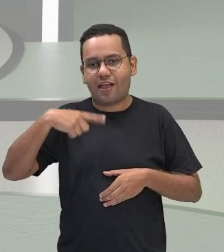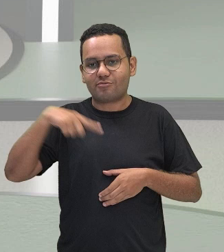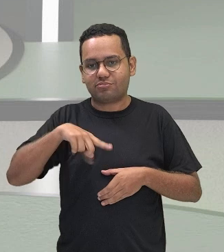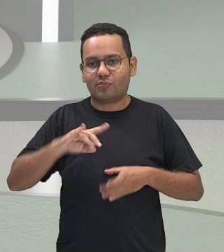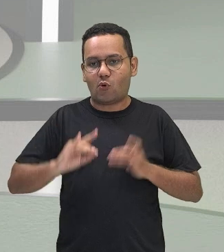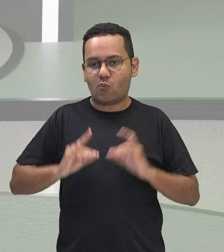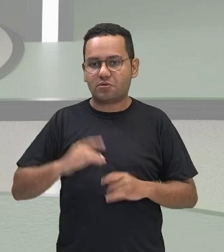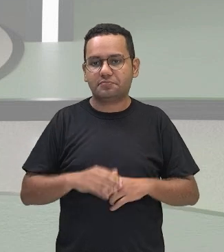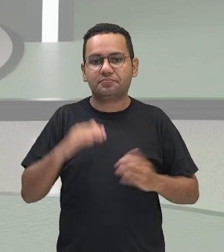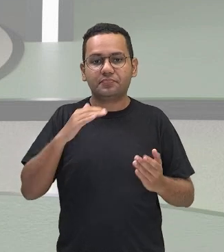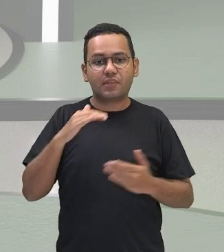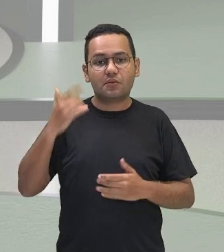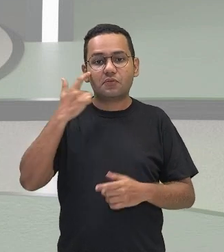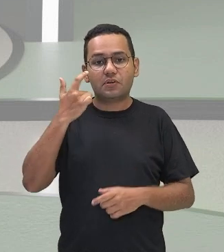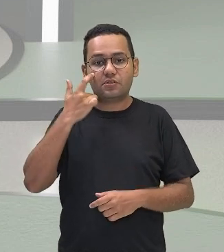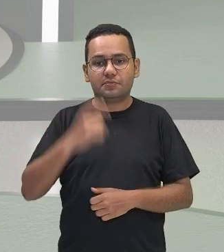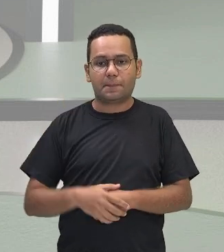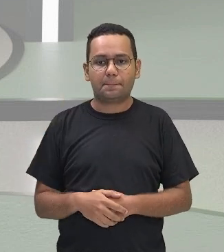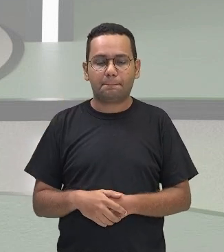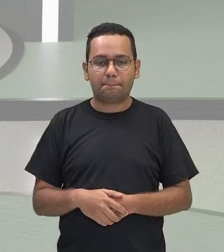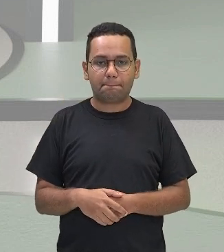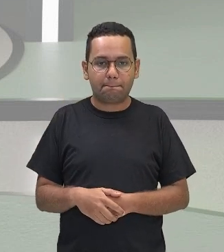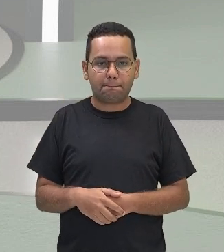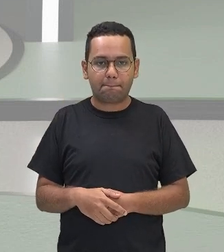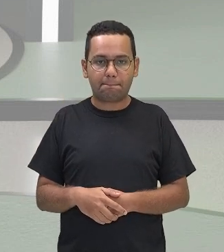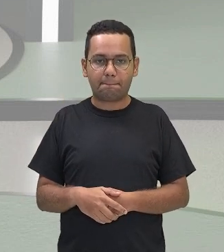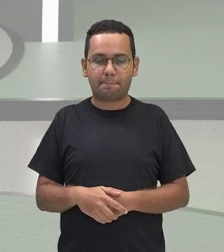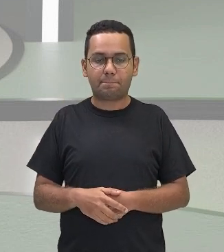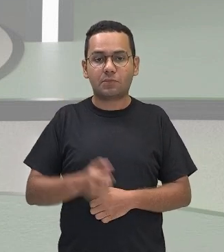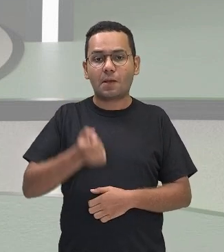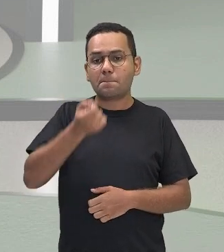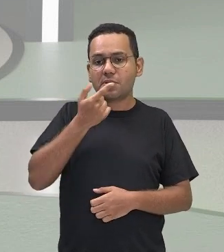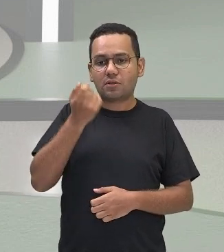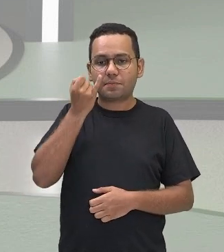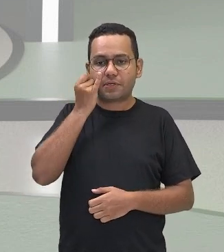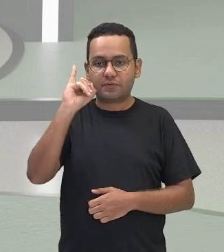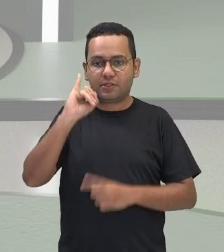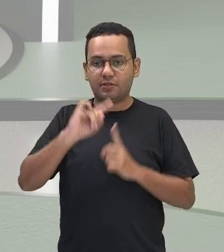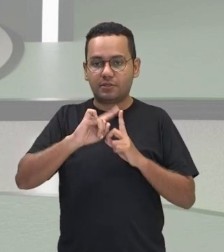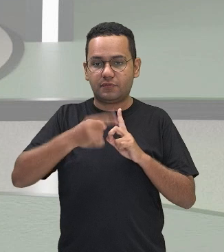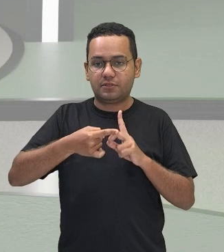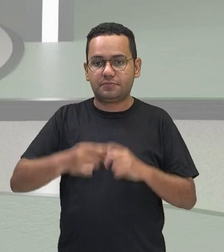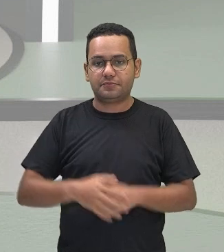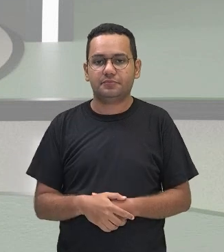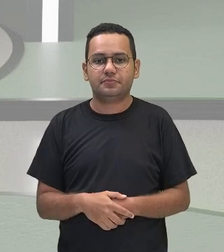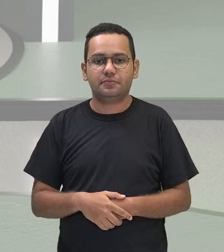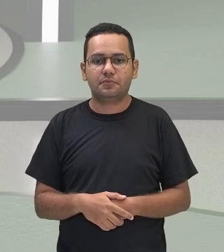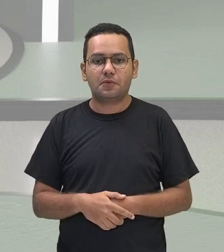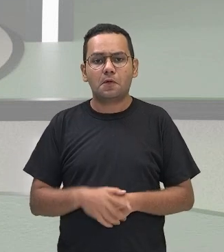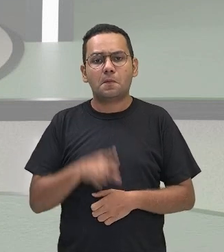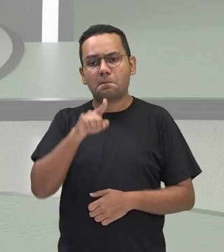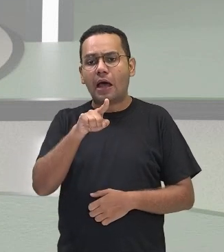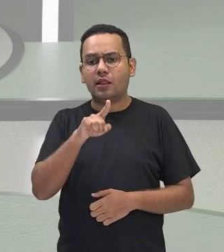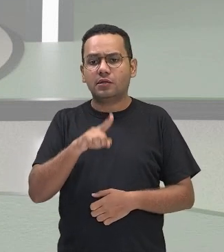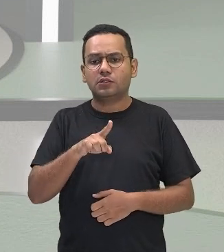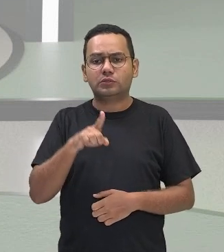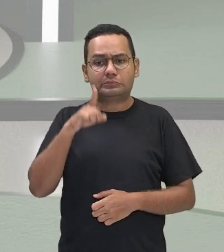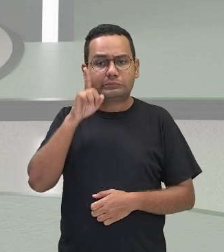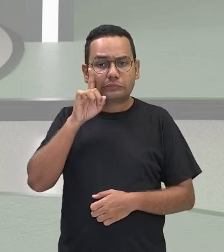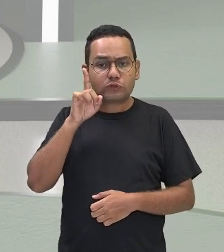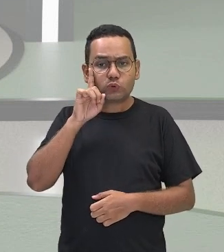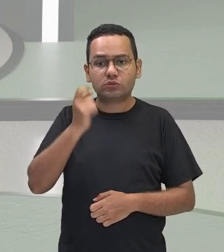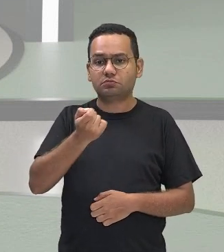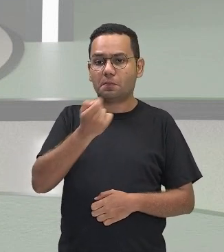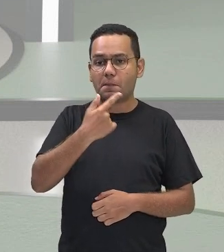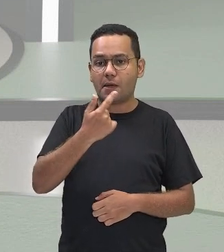que são as pílulas anticoncepcionais. Essas pílulas a mulher precisa tomar regularmente durante todos os dias